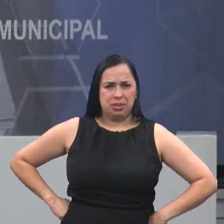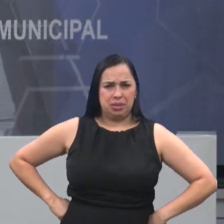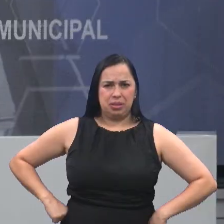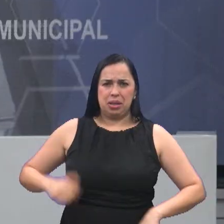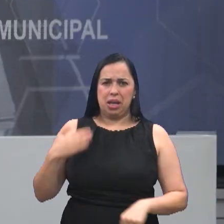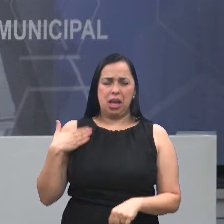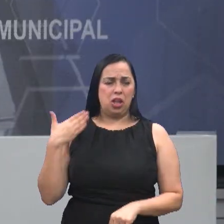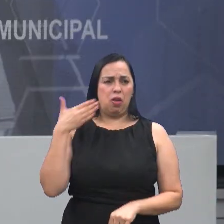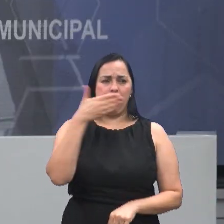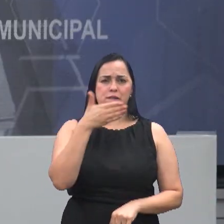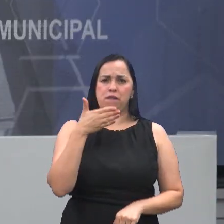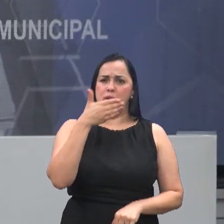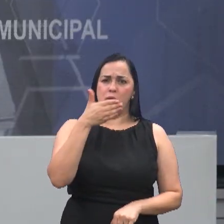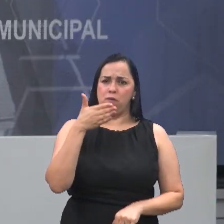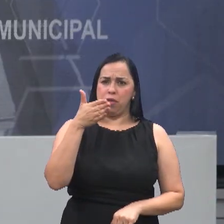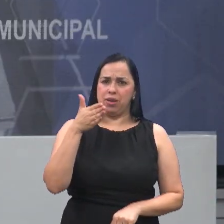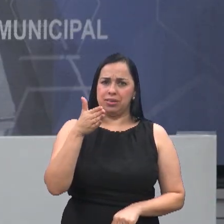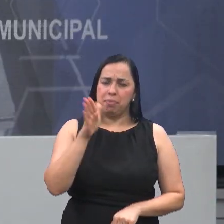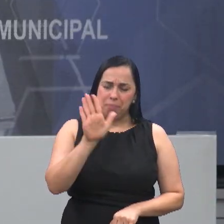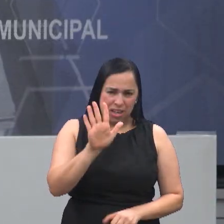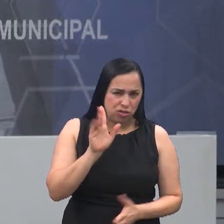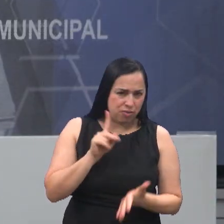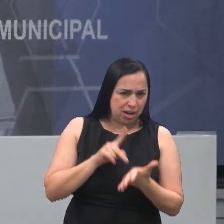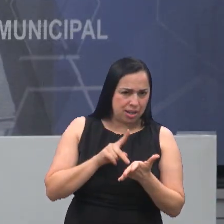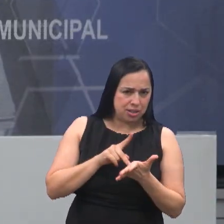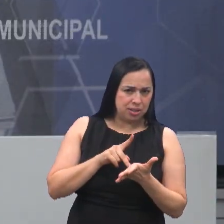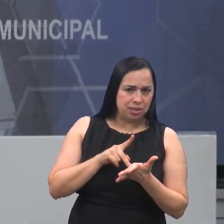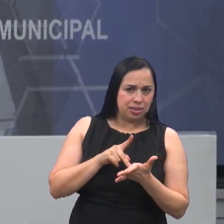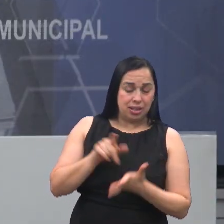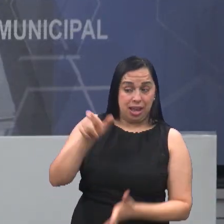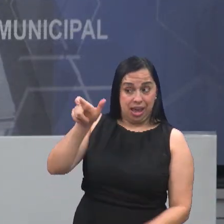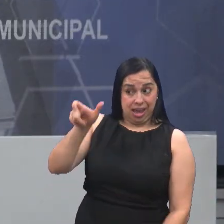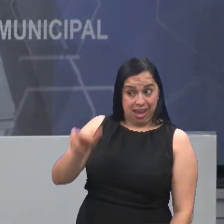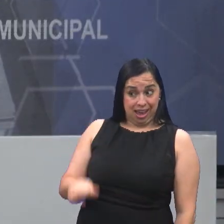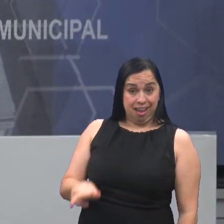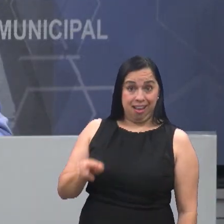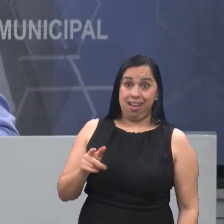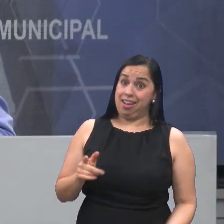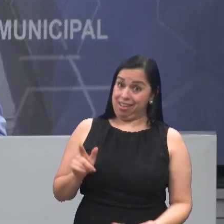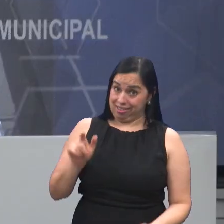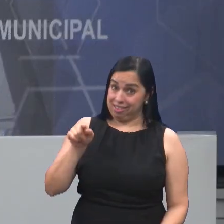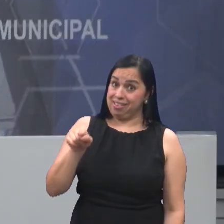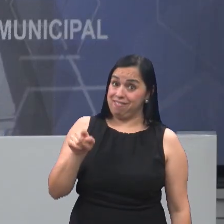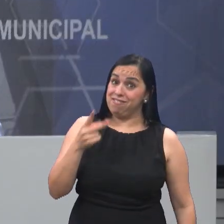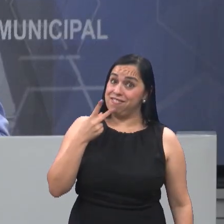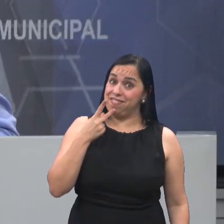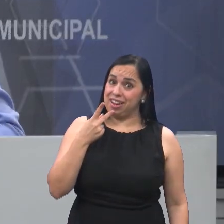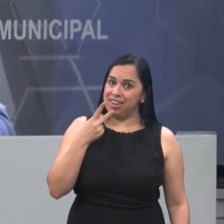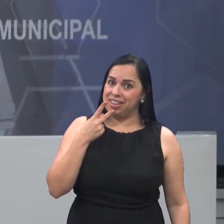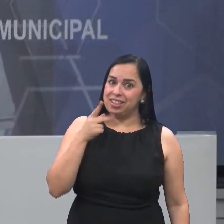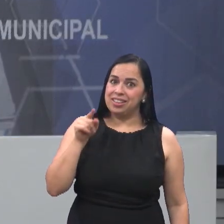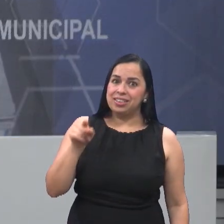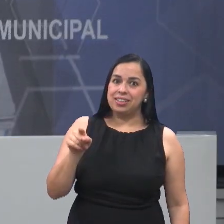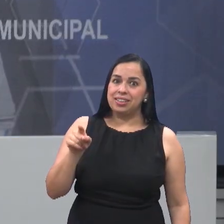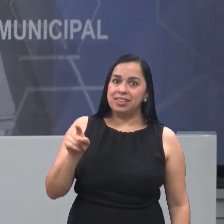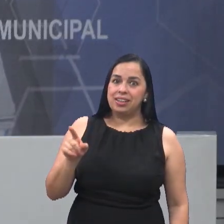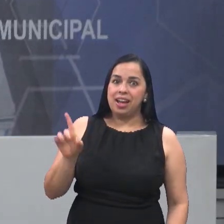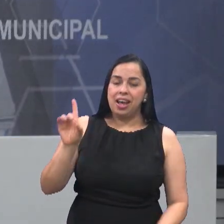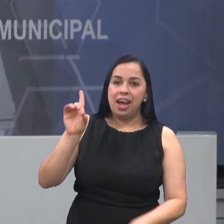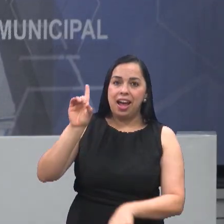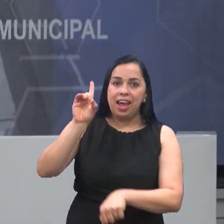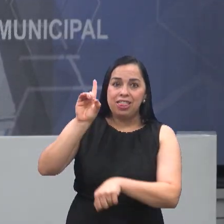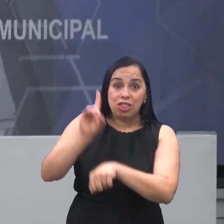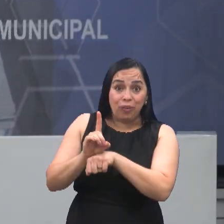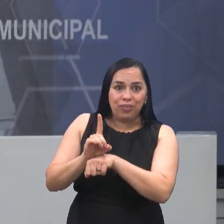JUSESP, na Junta Comercial, mas se eu não me engano, este mesmo parlamentar que disse isso é um parlamentar que é dono de uma concessão de